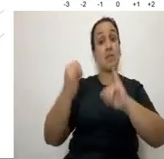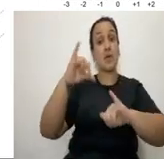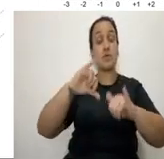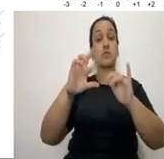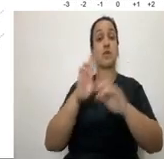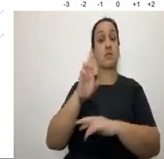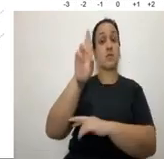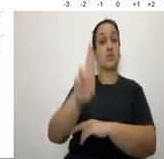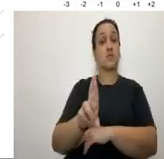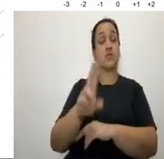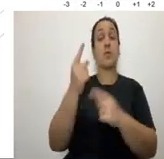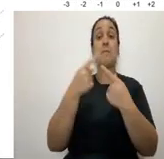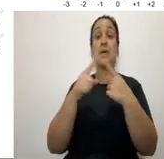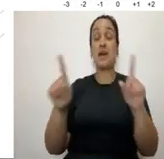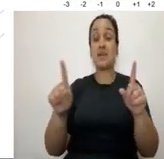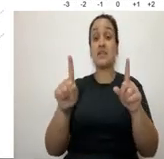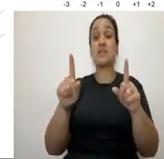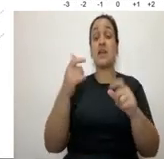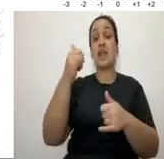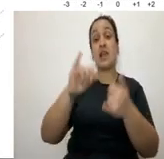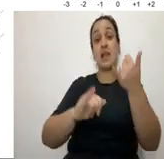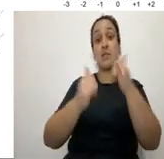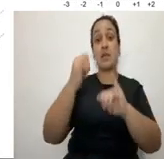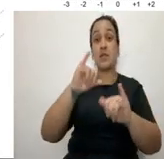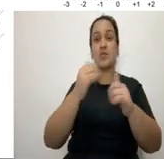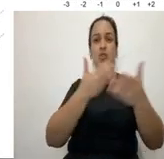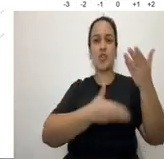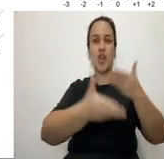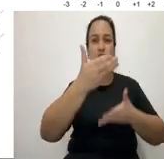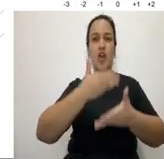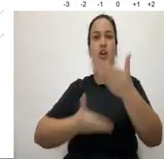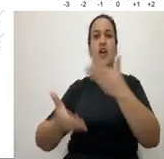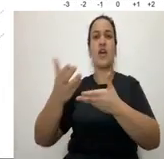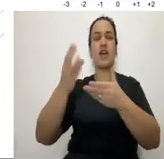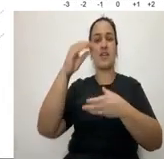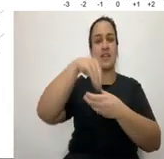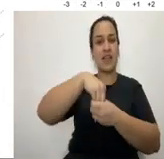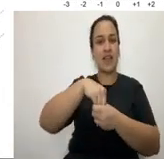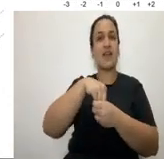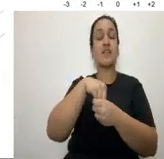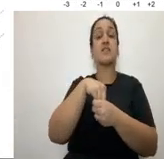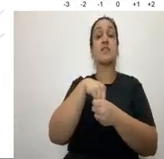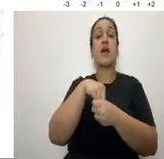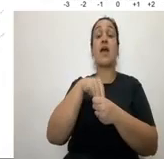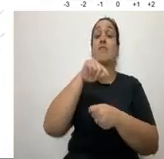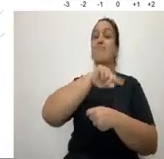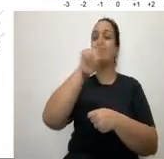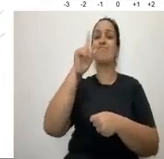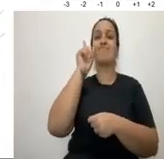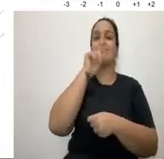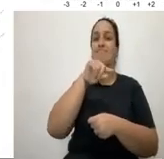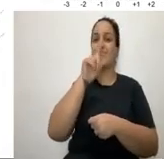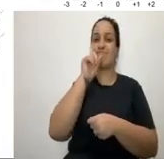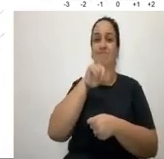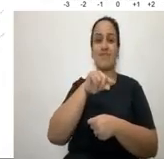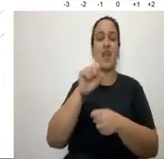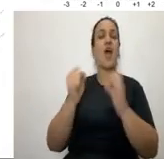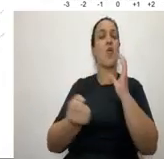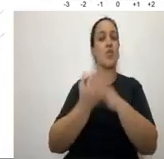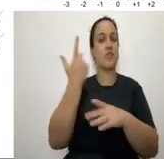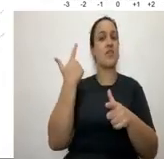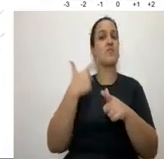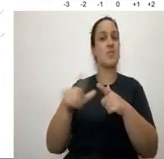elementos representativos. Já para os elementos, né, de transição interna e os de transição, ele